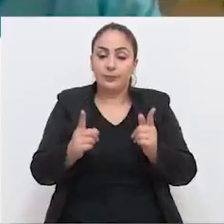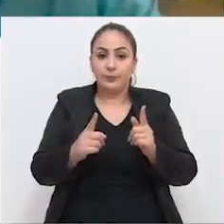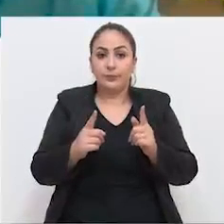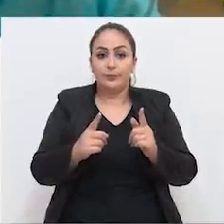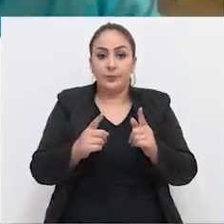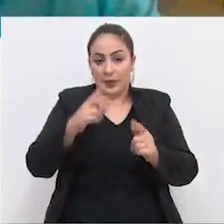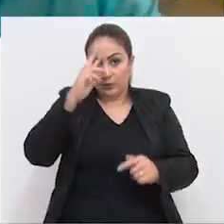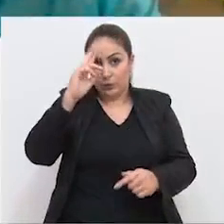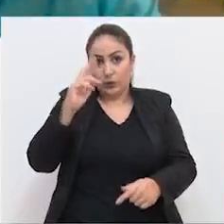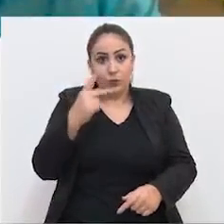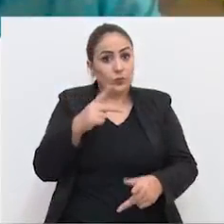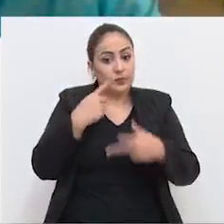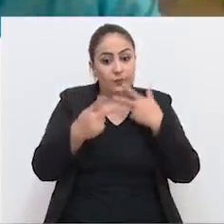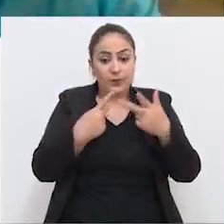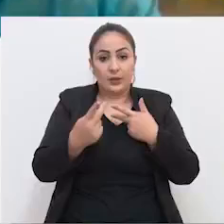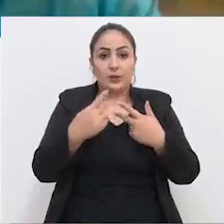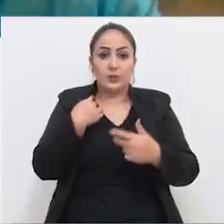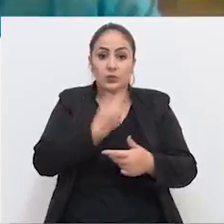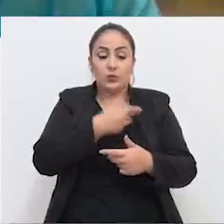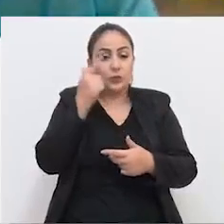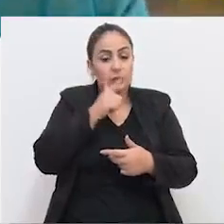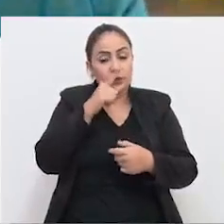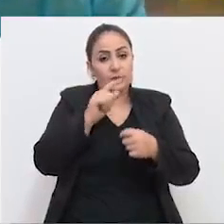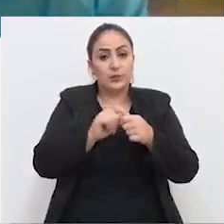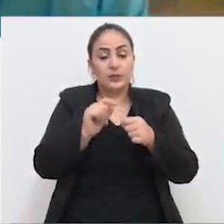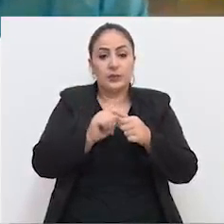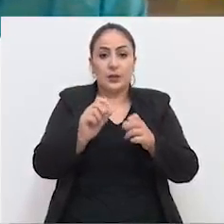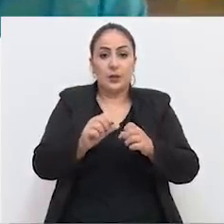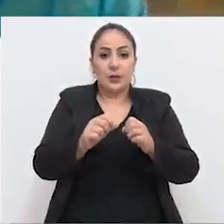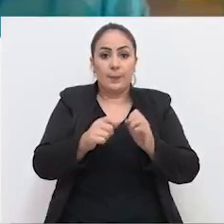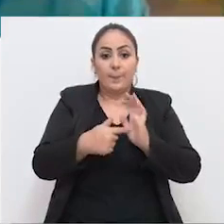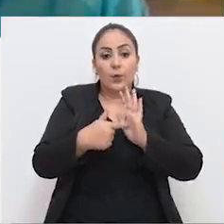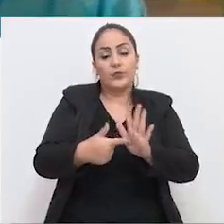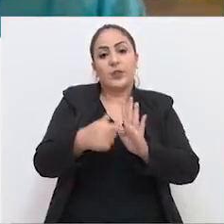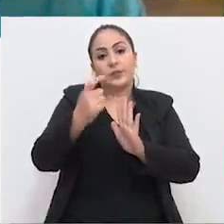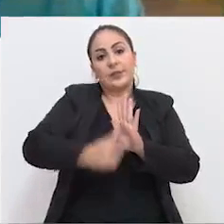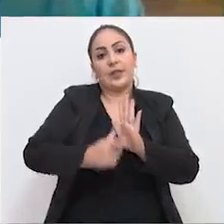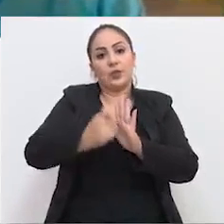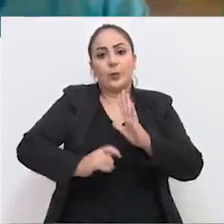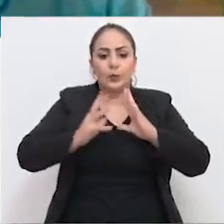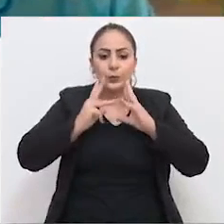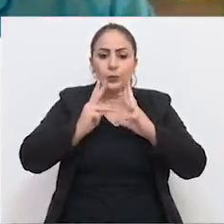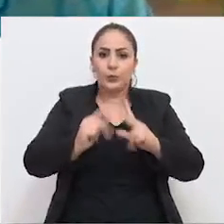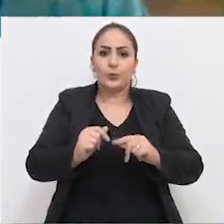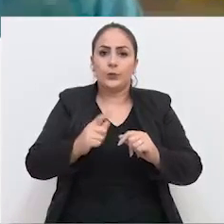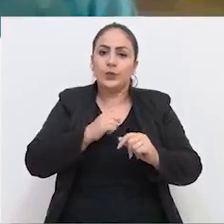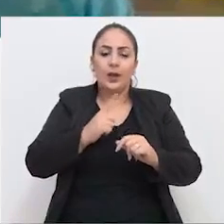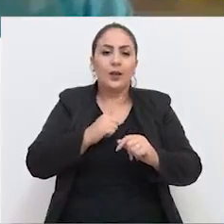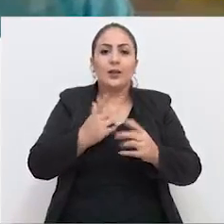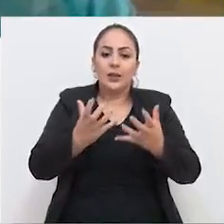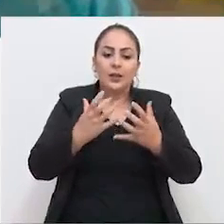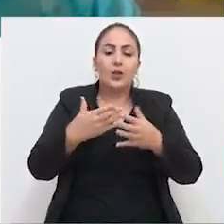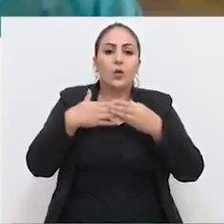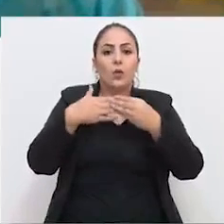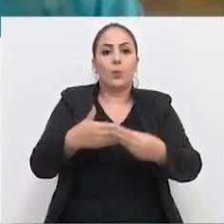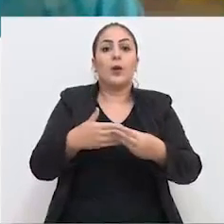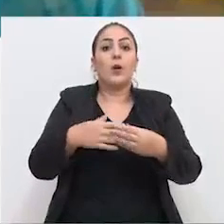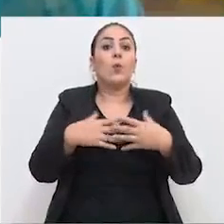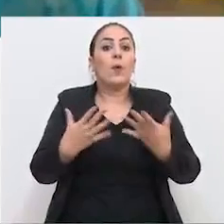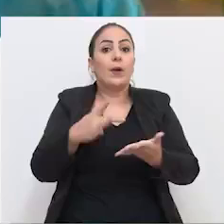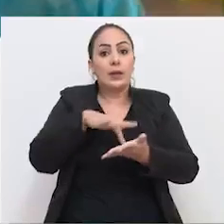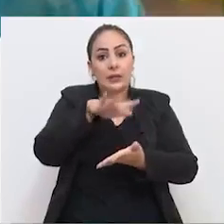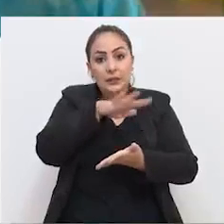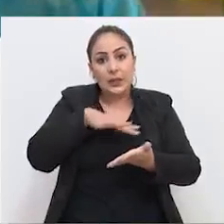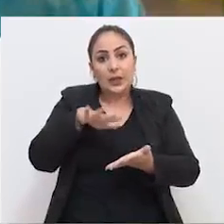a palavra é sua para que possa fazer, então, a apresentação dos dados, para todo mundo estar ansioso para acompanhar qual é a